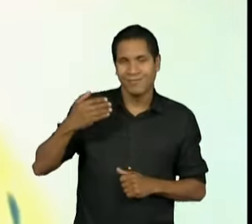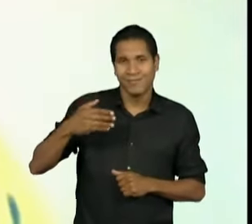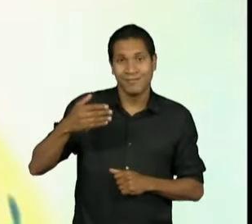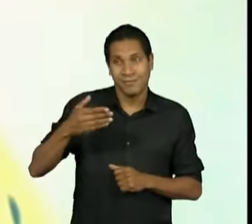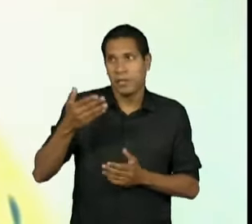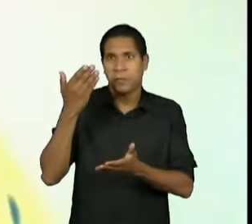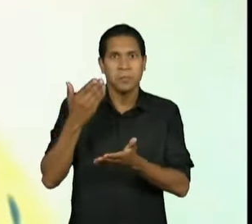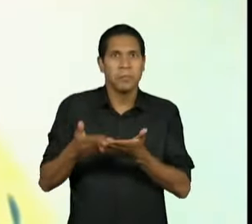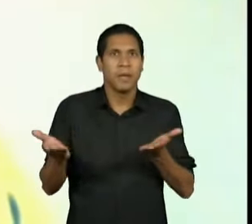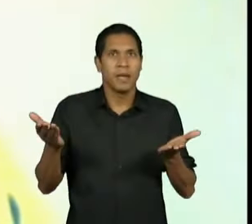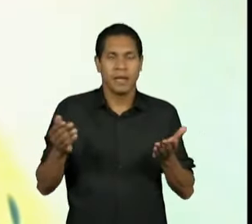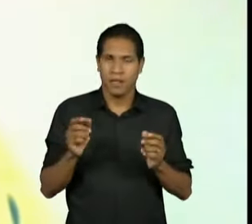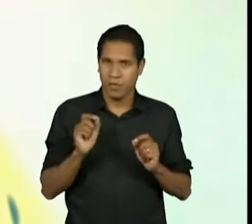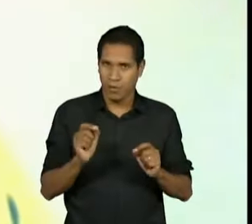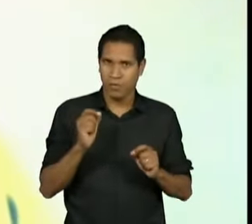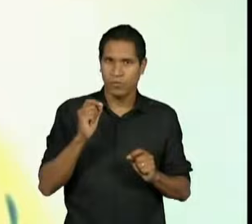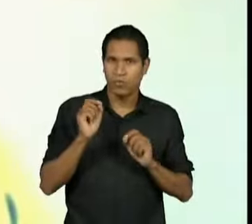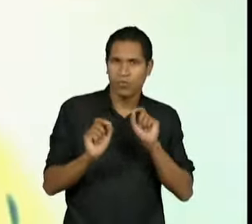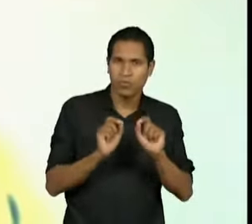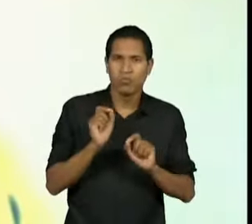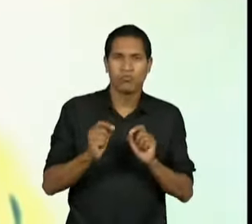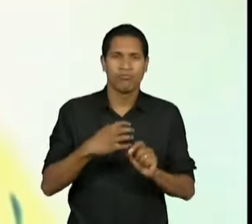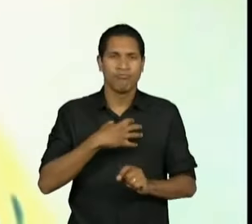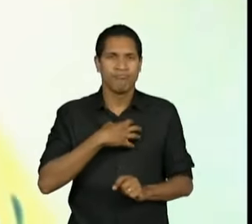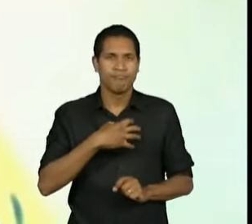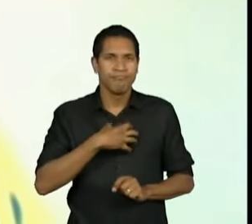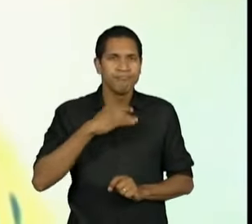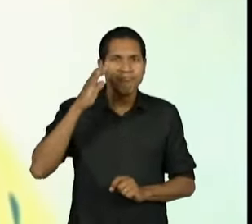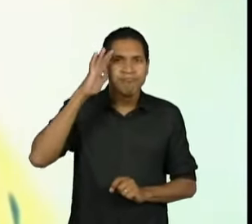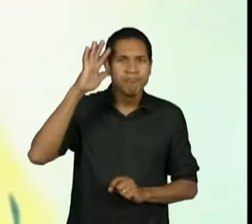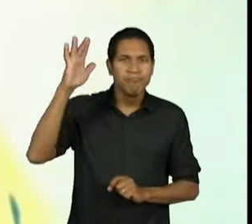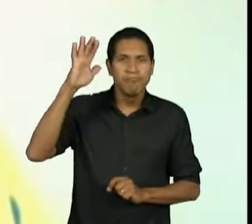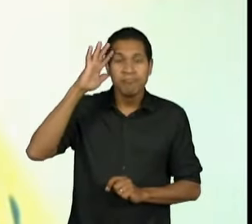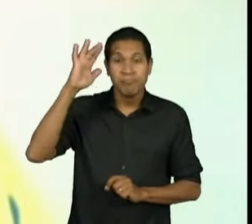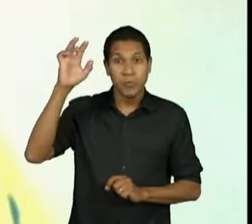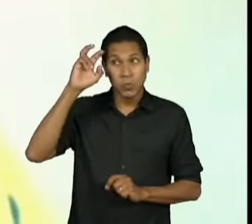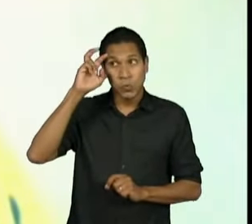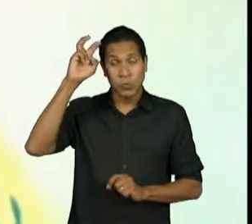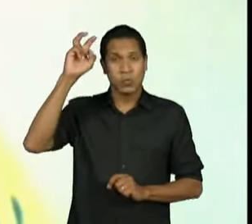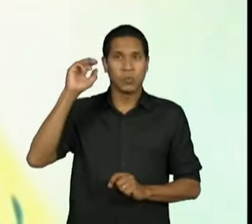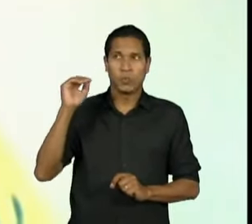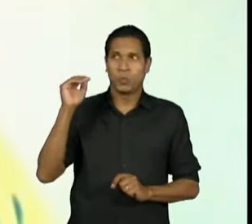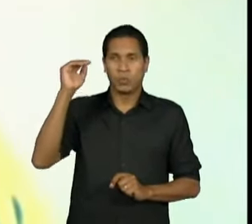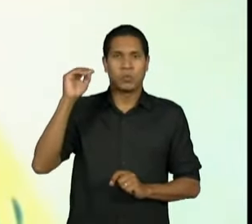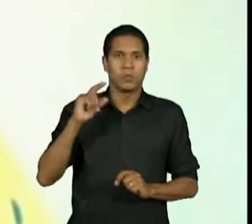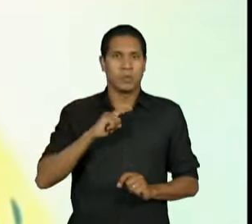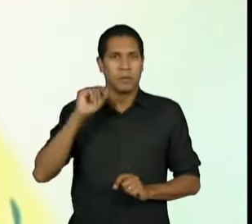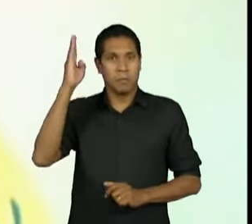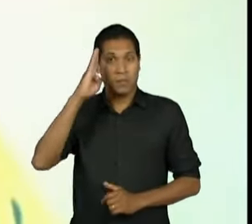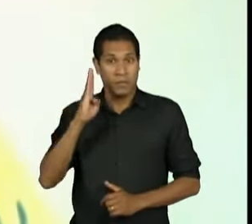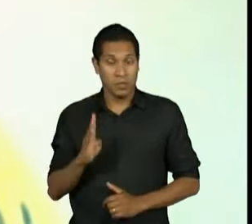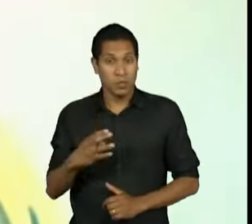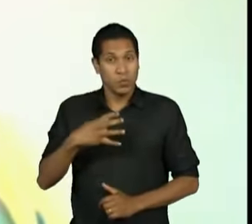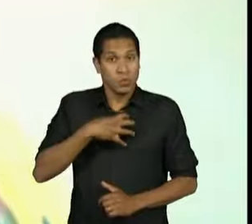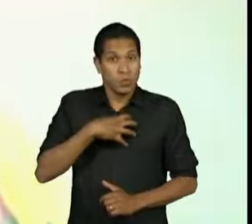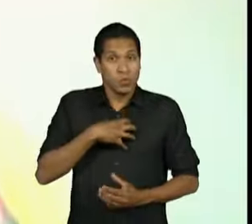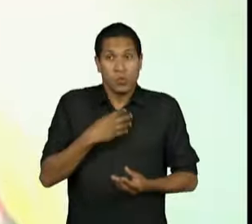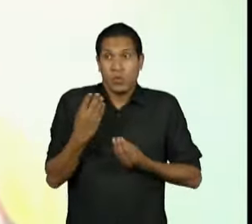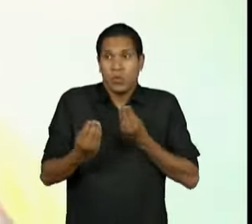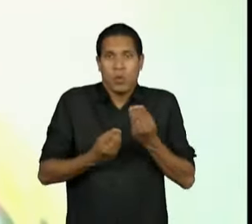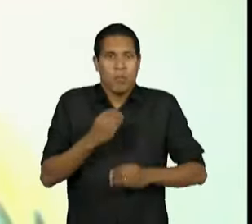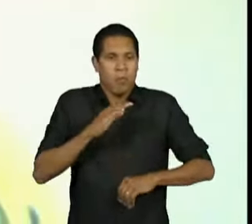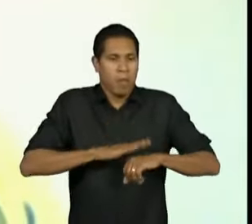a história hoje, o próprio pensamento hoje, a intelectualidade brasileira, a maneira de fazer